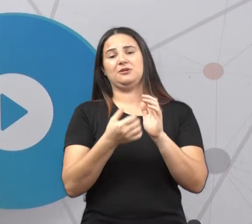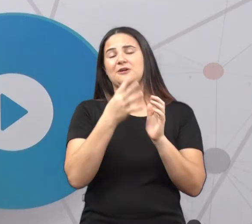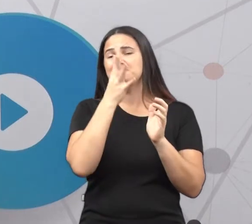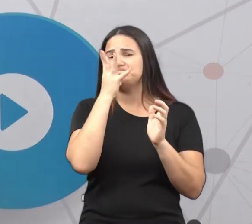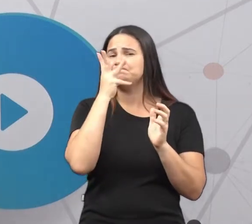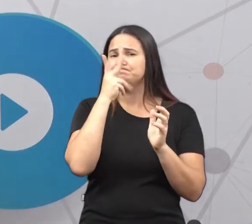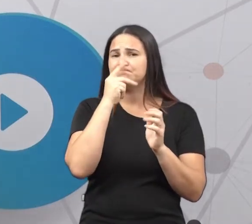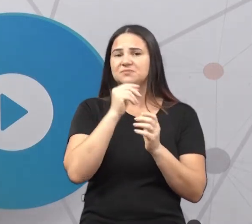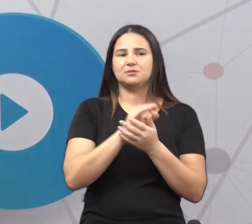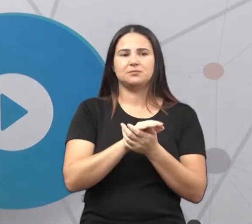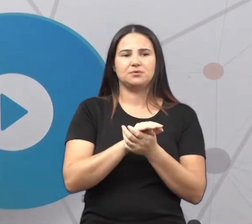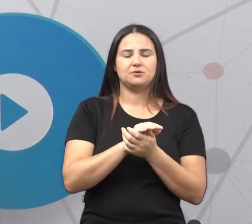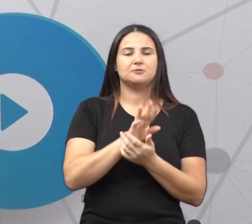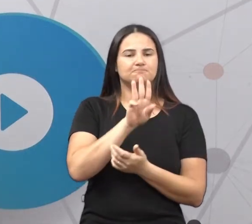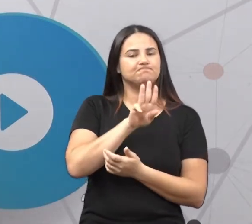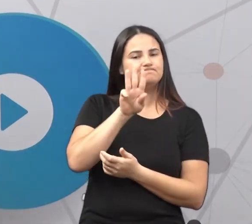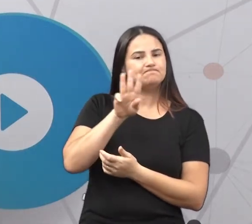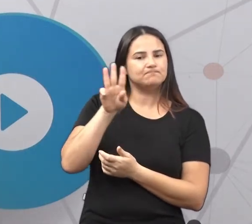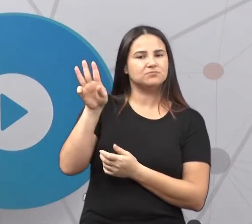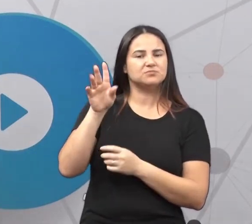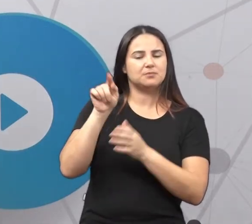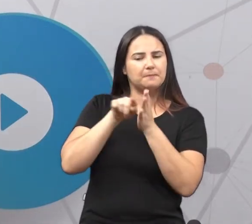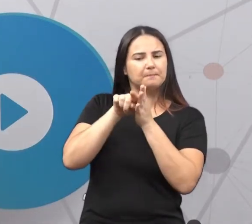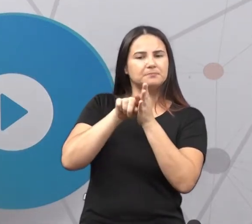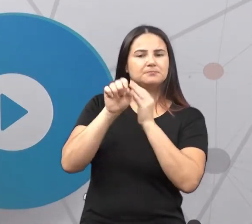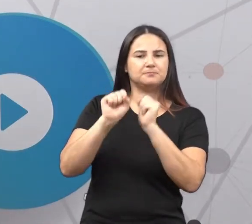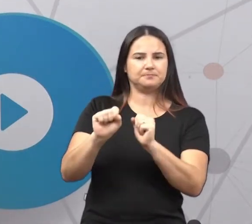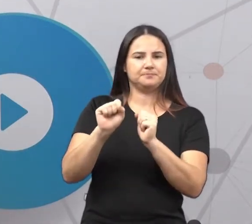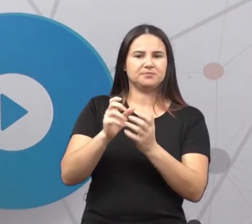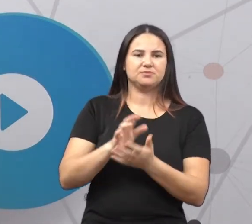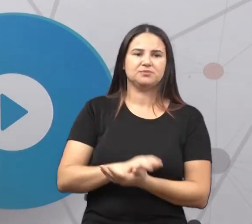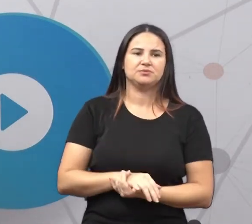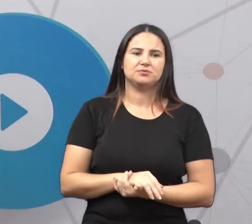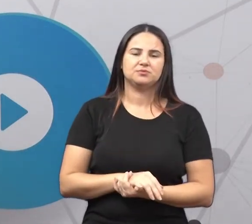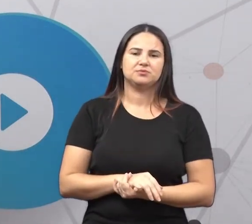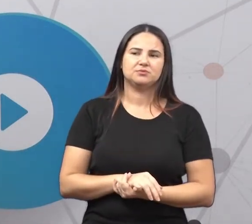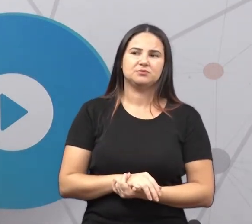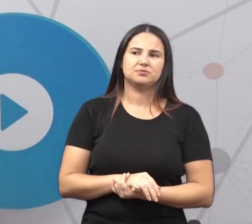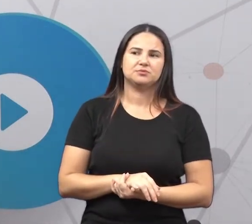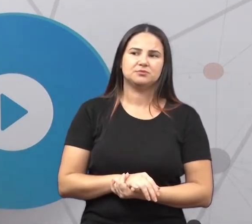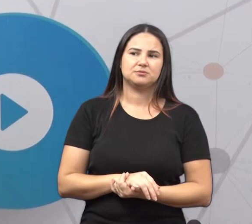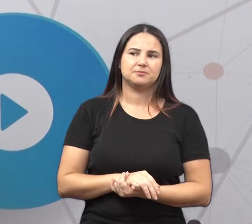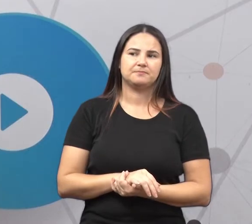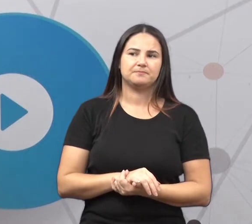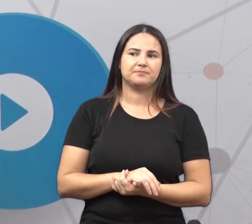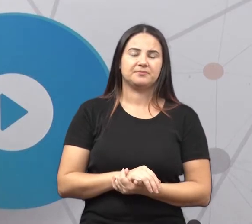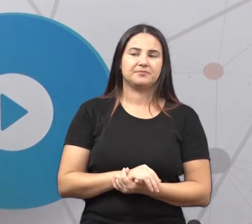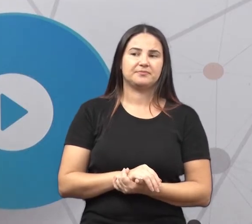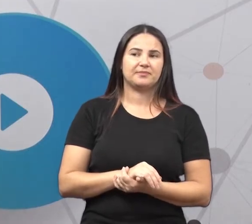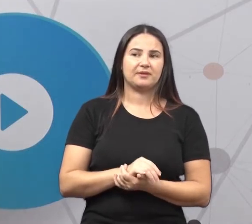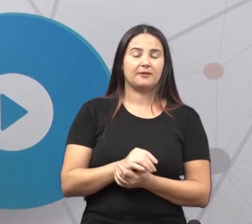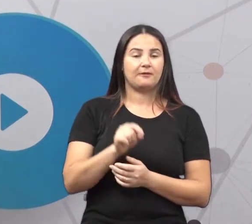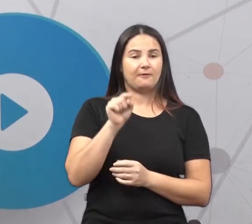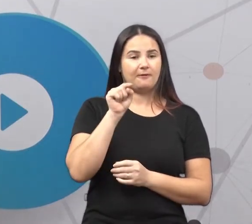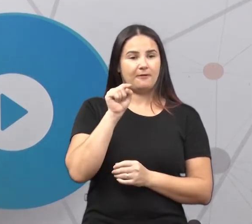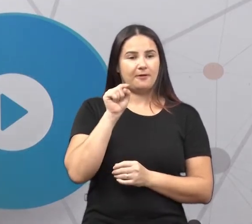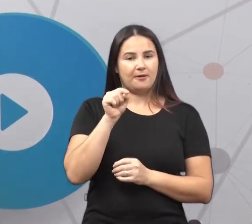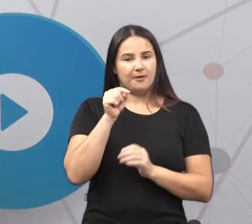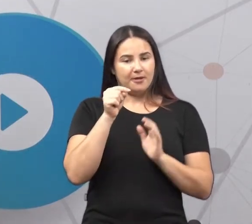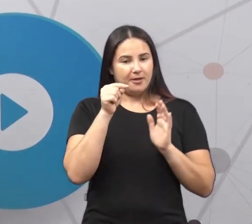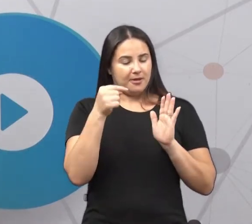pesquisar, tá nesse site disponível. Vocês podem pesquisar depois. Então, aqui eu tenho a entrevista estruturada.